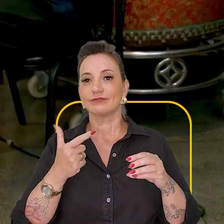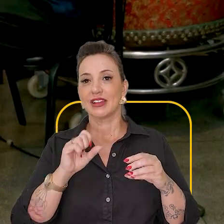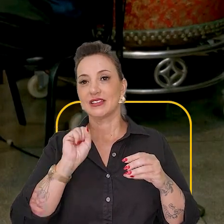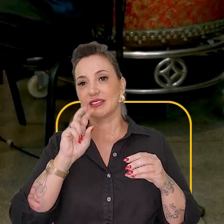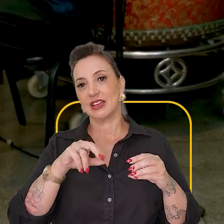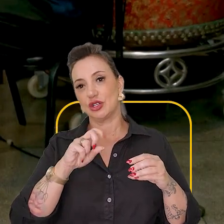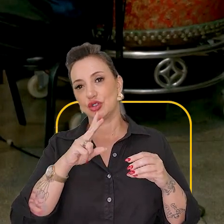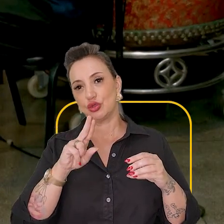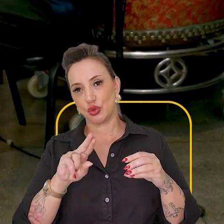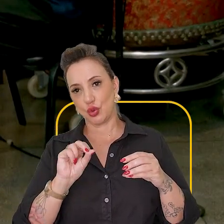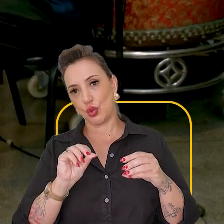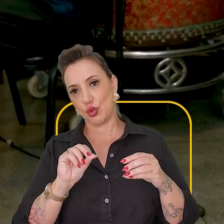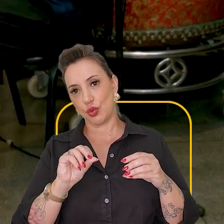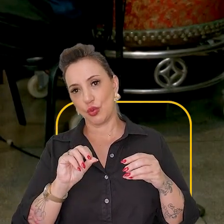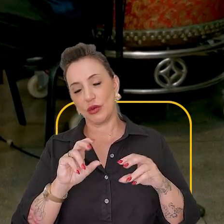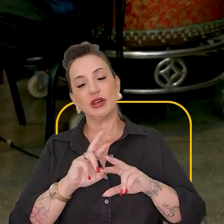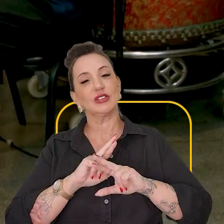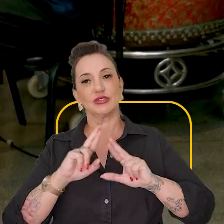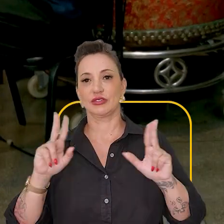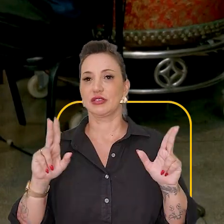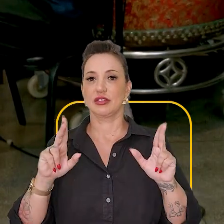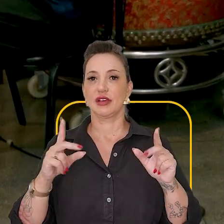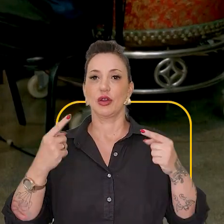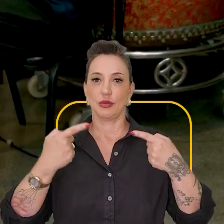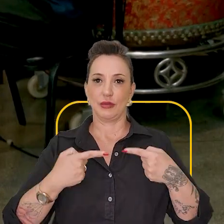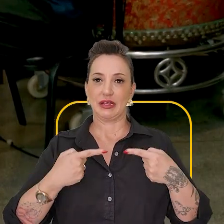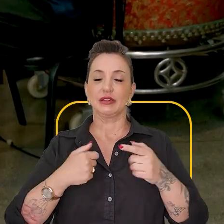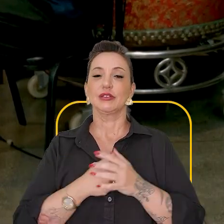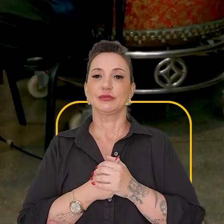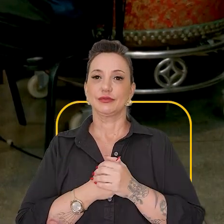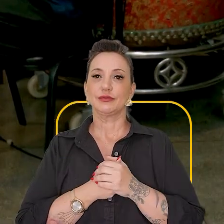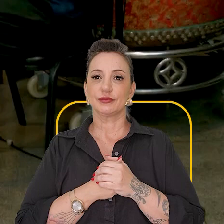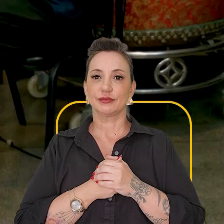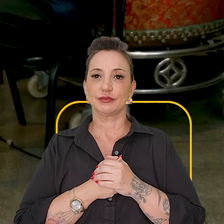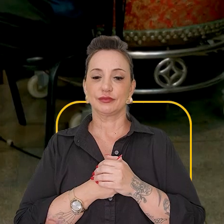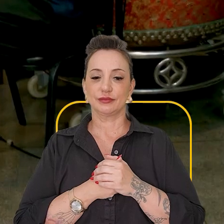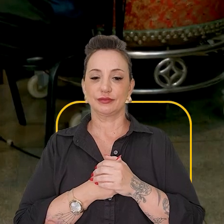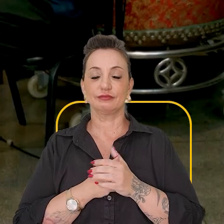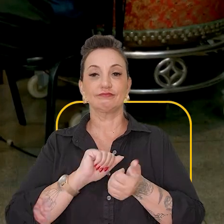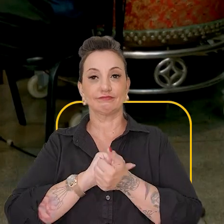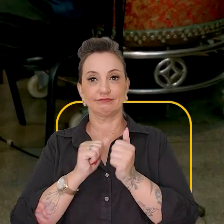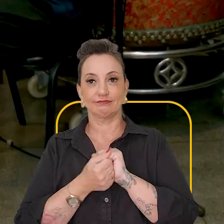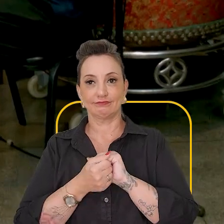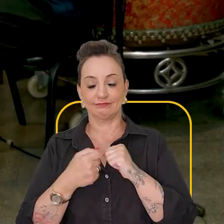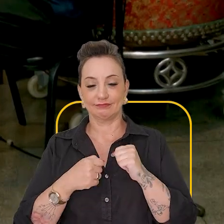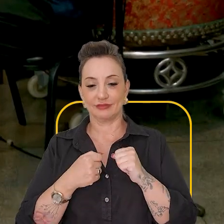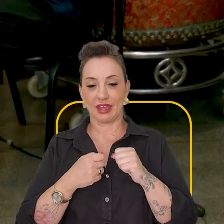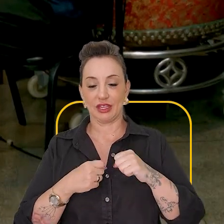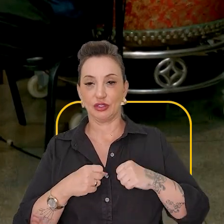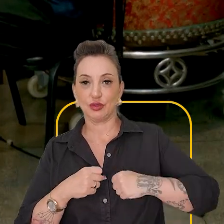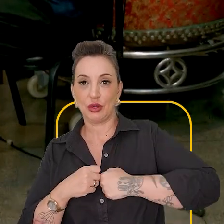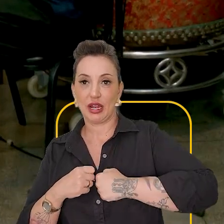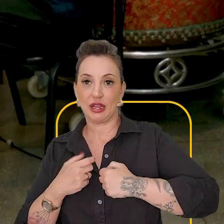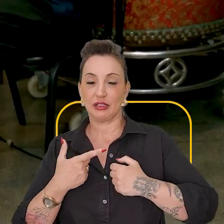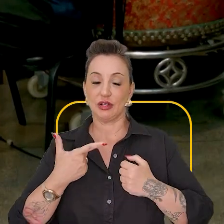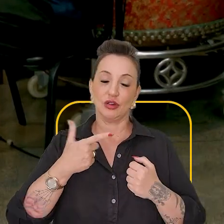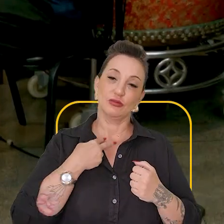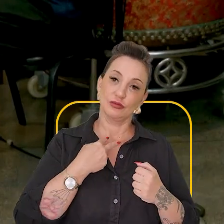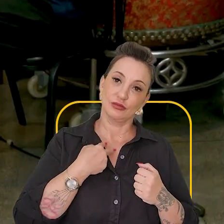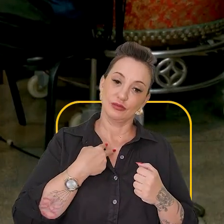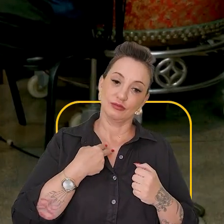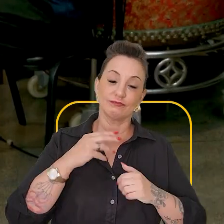sun são bem bem diferentes né as competições são bem o cara tem que se adaptar bem um vale joelhado outro não